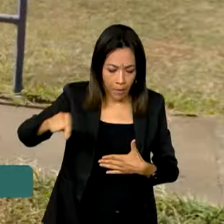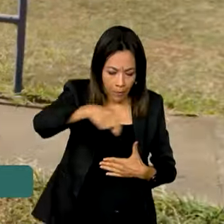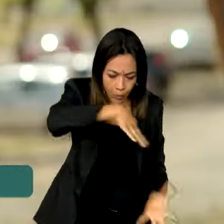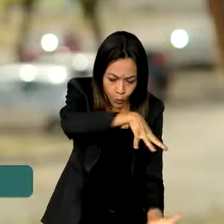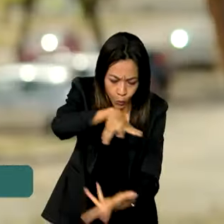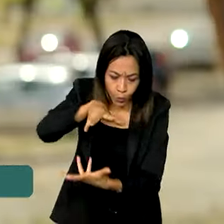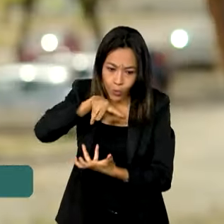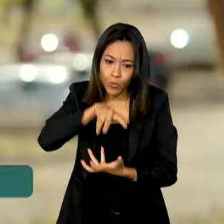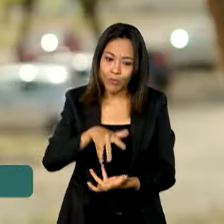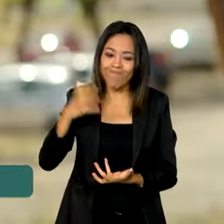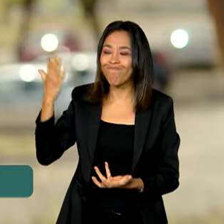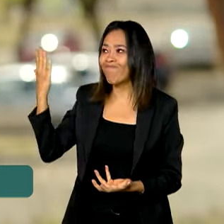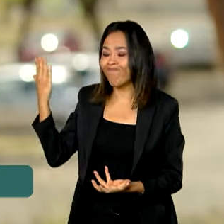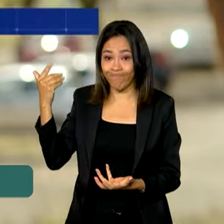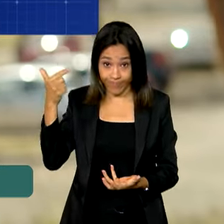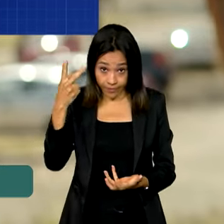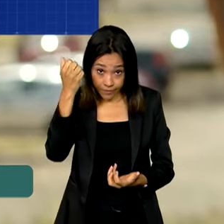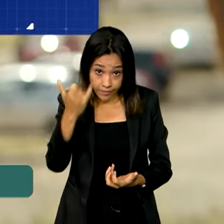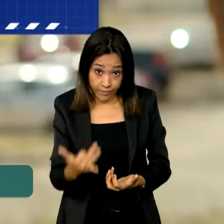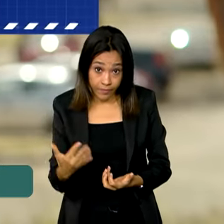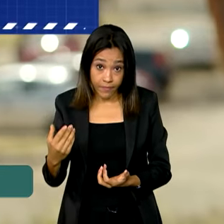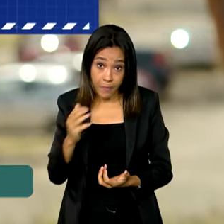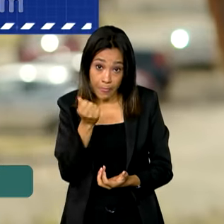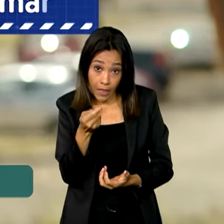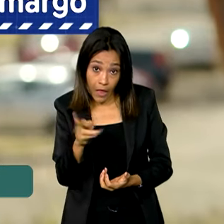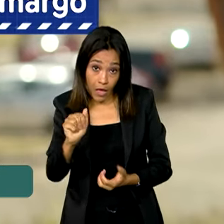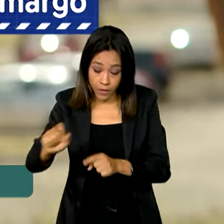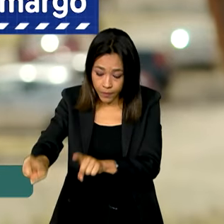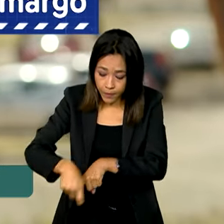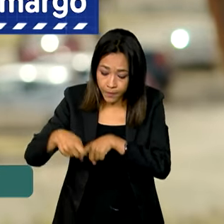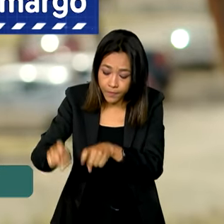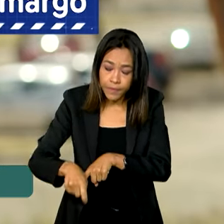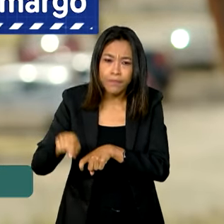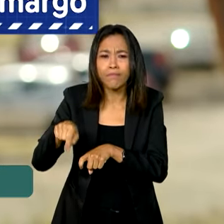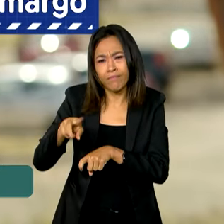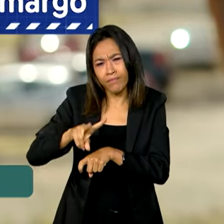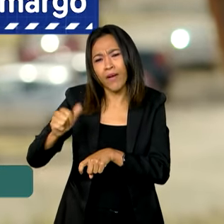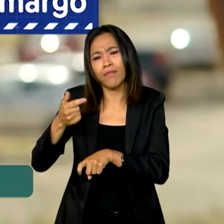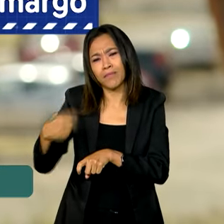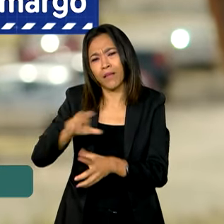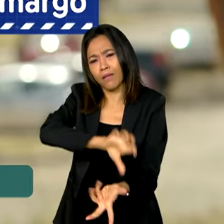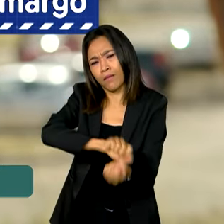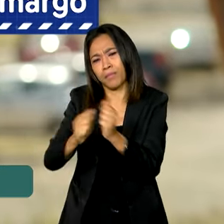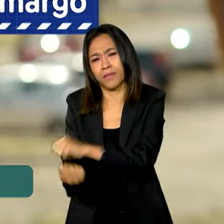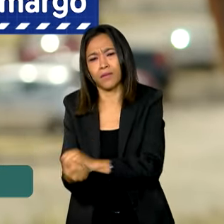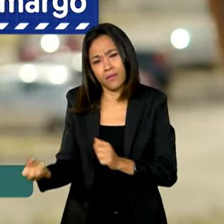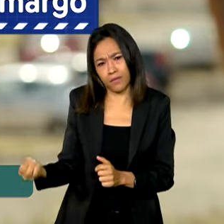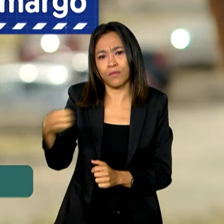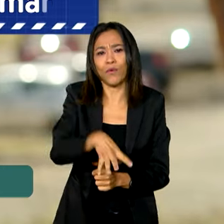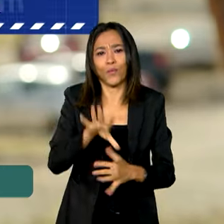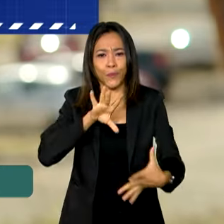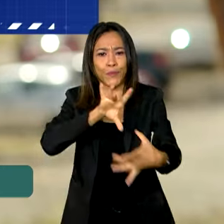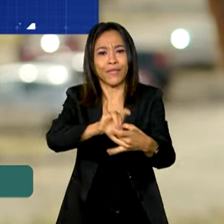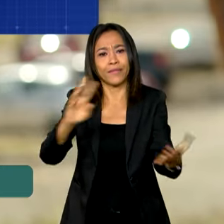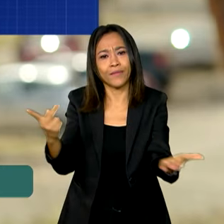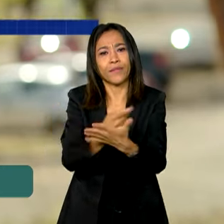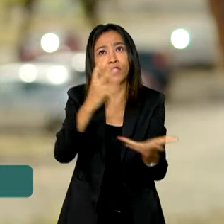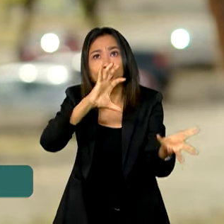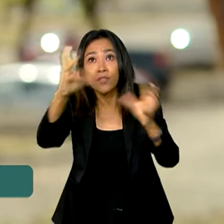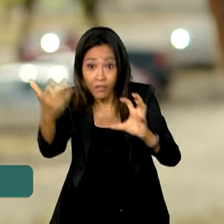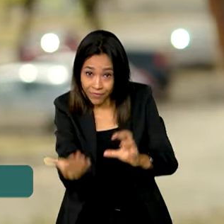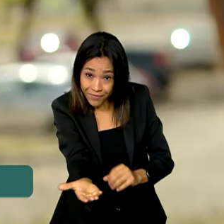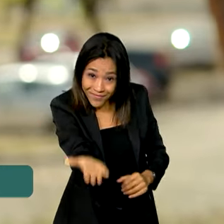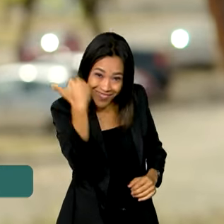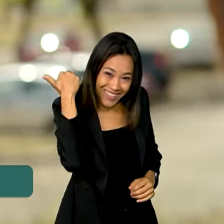planeta. E a agropecuária é uma das atividades que mais vai precisar se adaptar a essa nova realidade do clima. Então